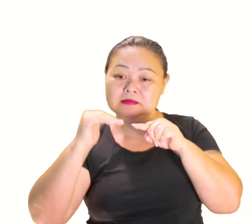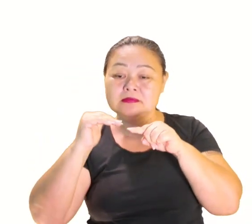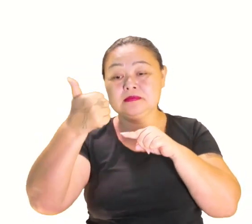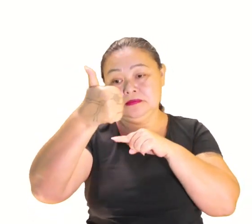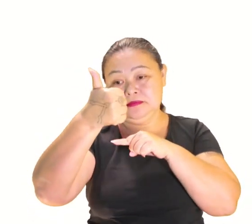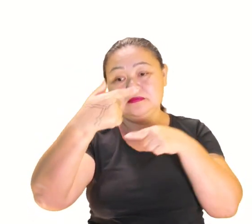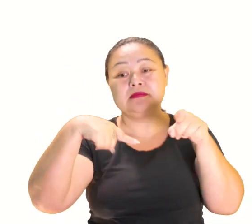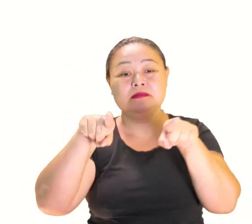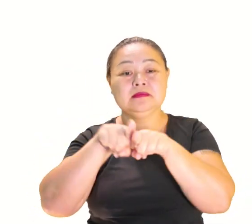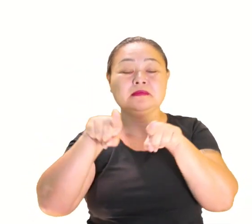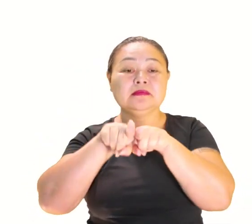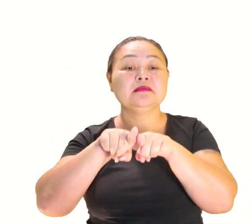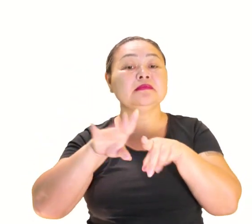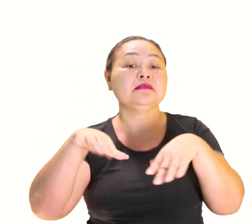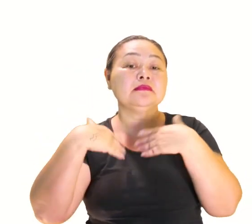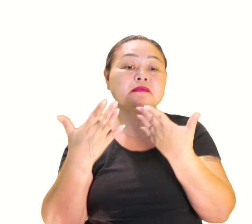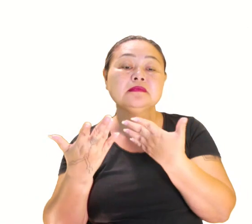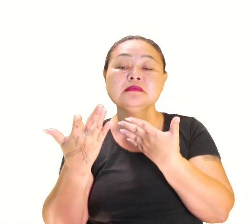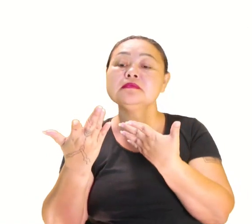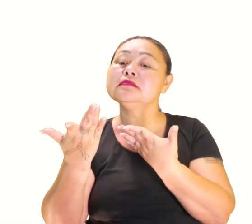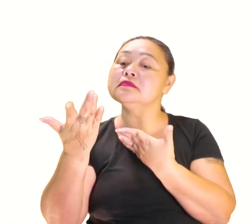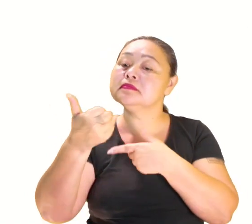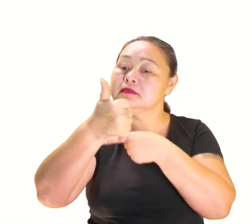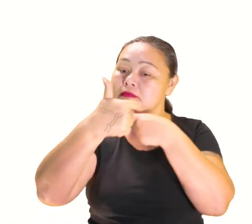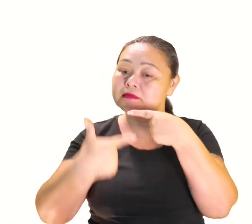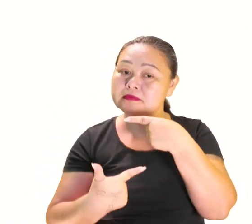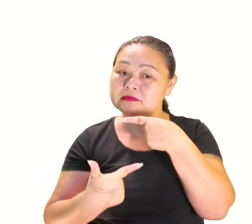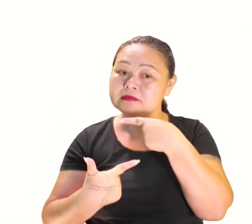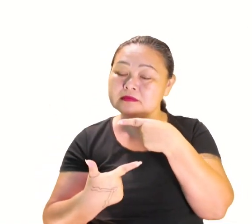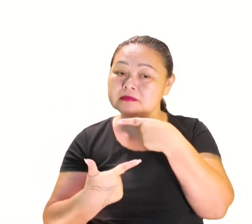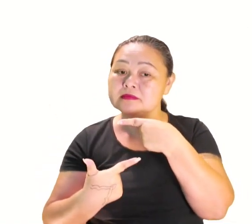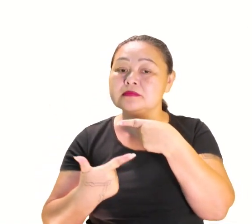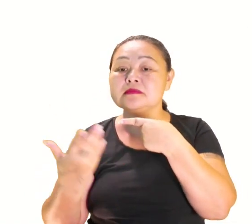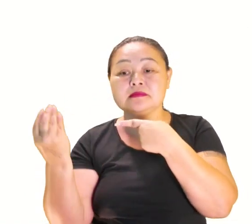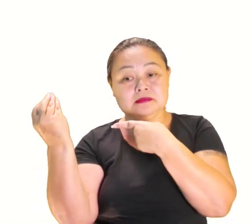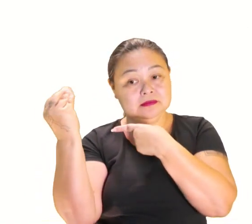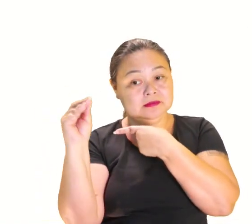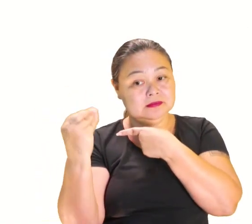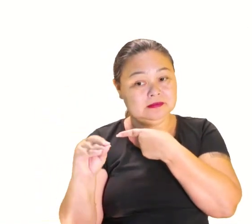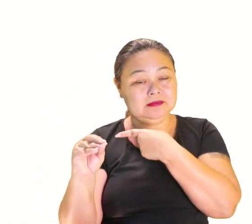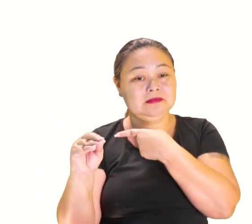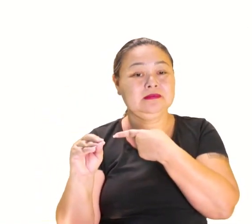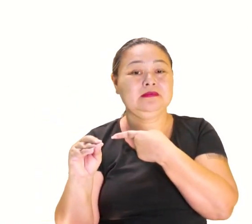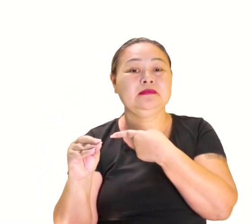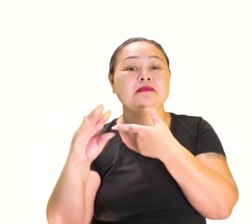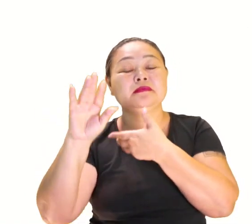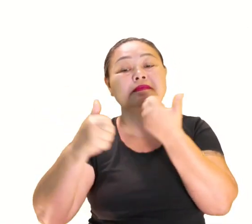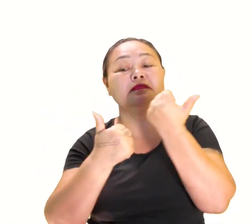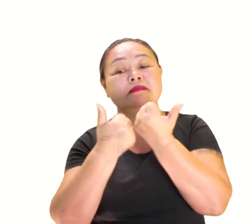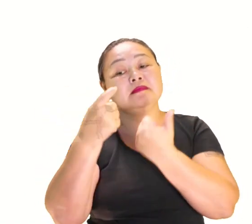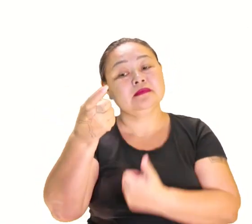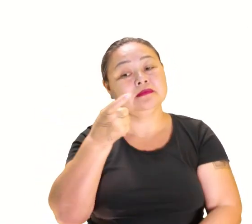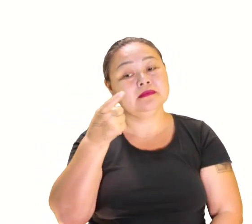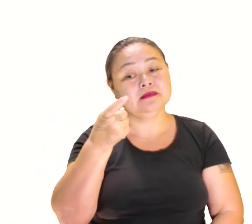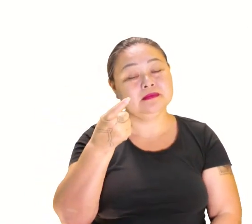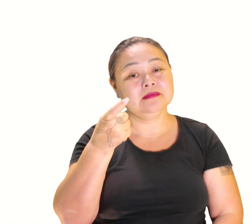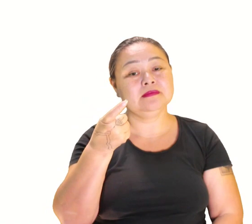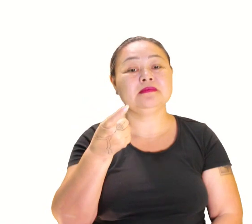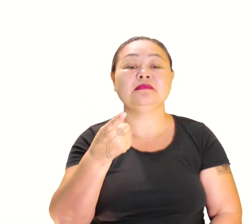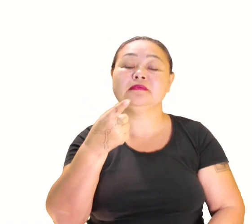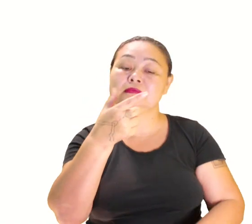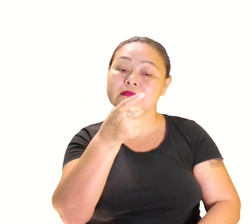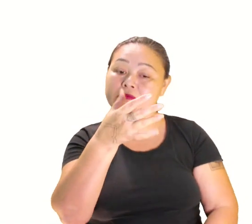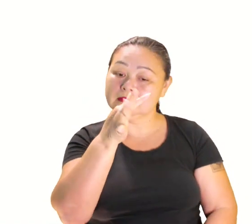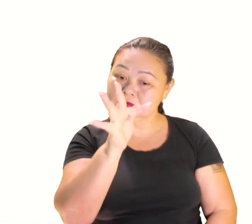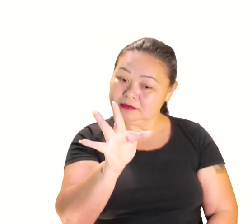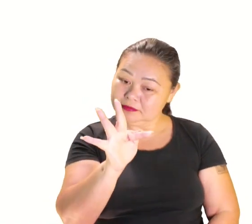o 1 também. Isso. Ah, tá. Então se a gente já tem tudo sobre 1 sobre 2, a gente já pode fazer dessa forma, né? Então vamos lá. No lugar do x, então eu vou fazer f de